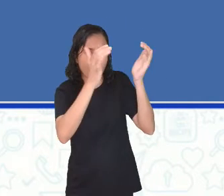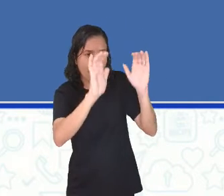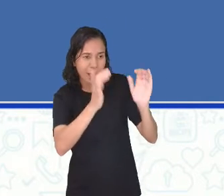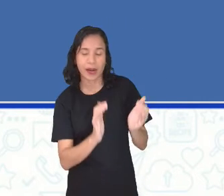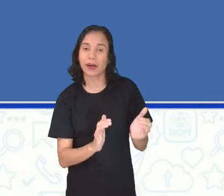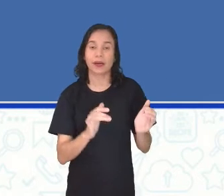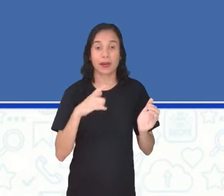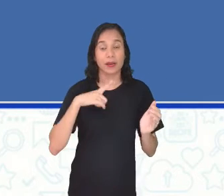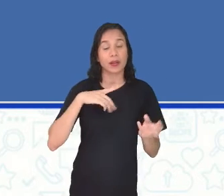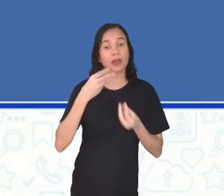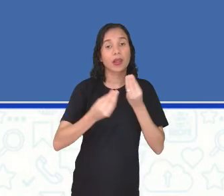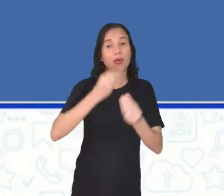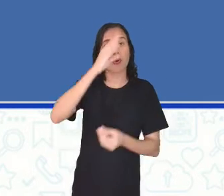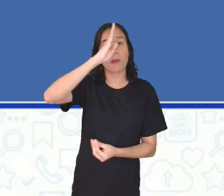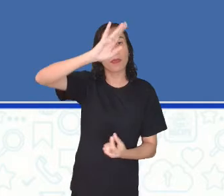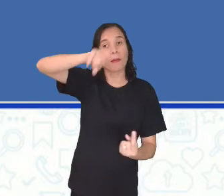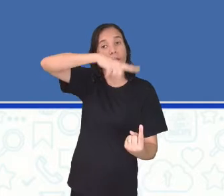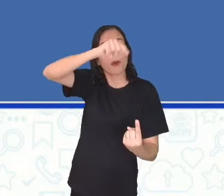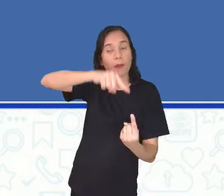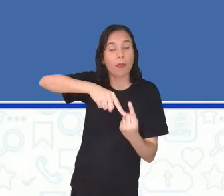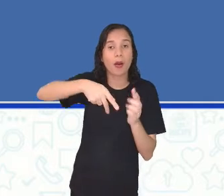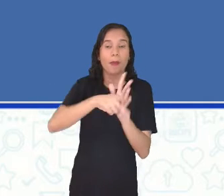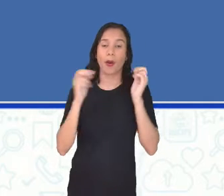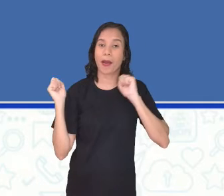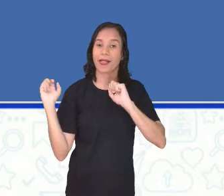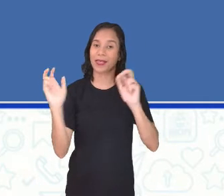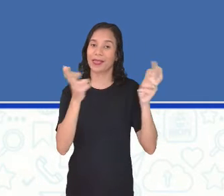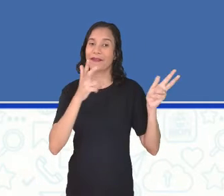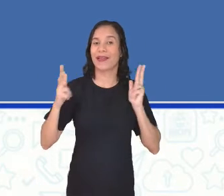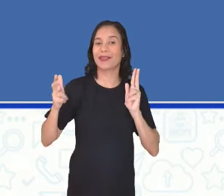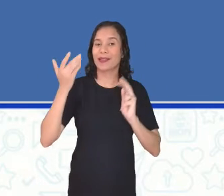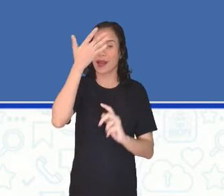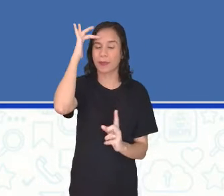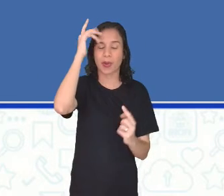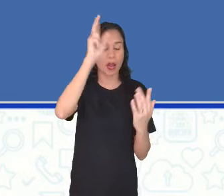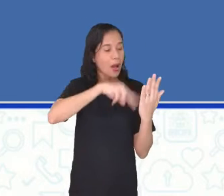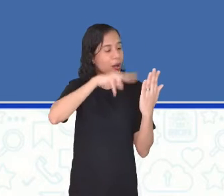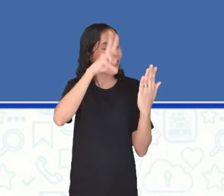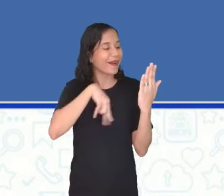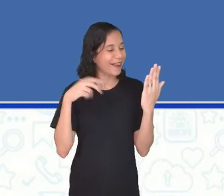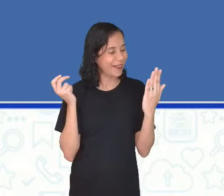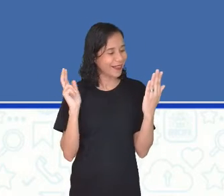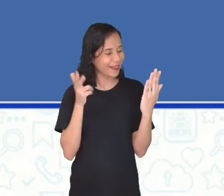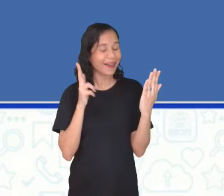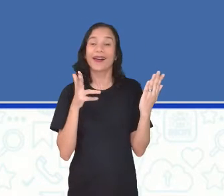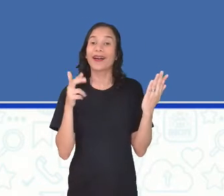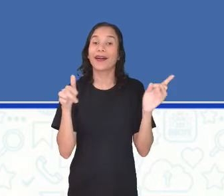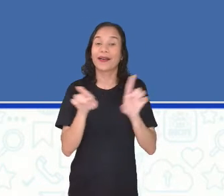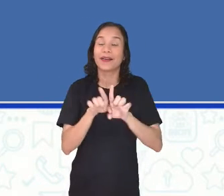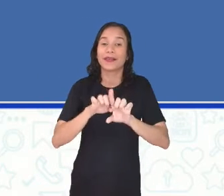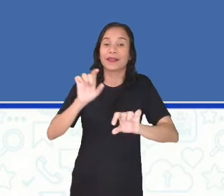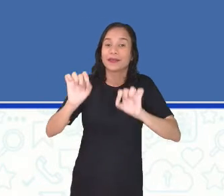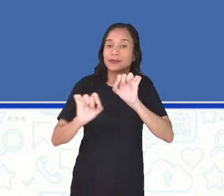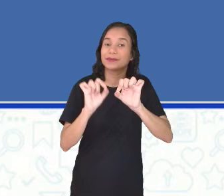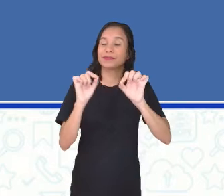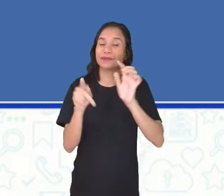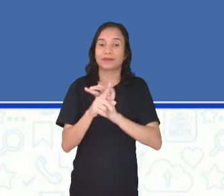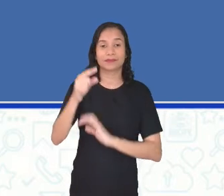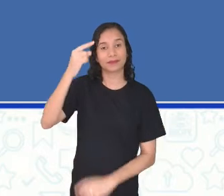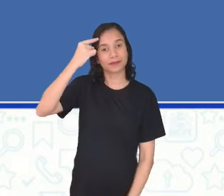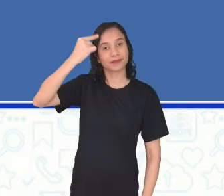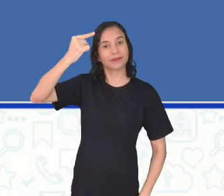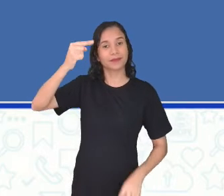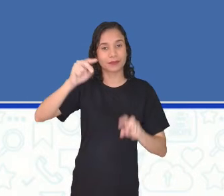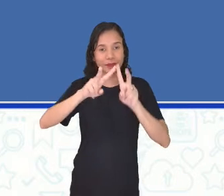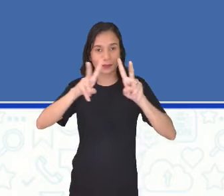ó, tendo como principal objetivo o entretenimento do leitor. Não só isso, como também esse pensar sobre